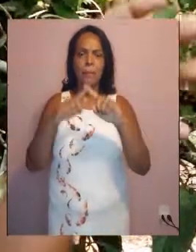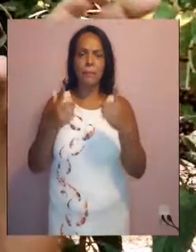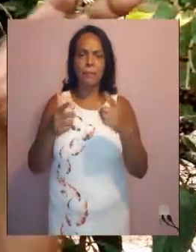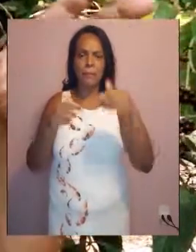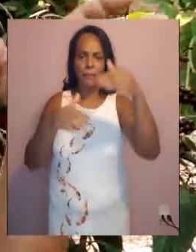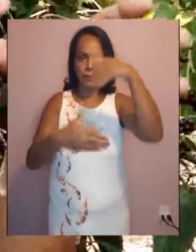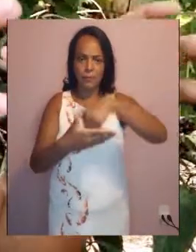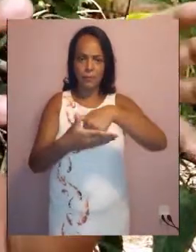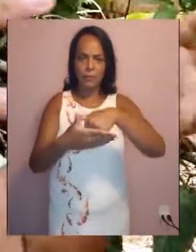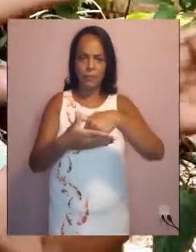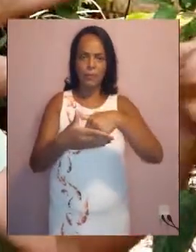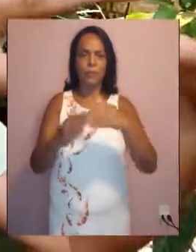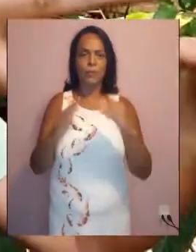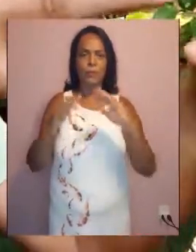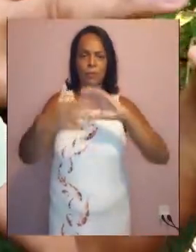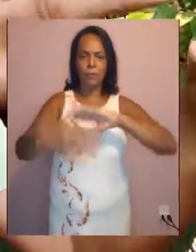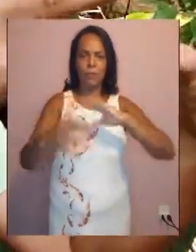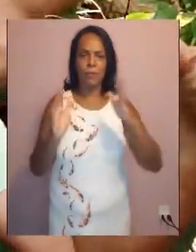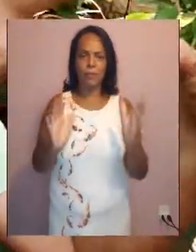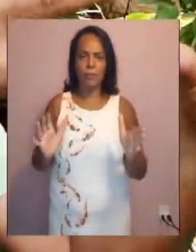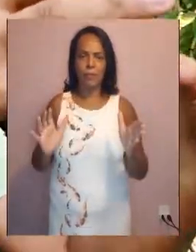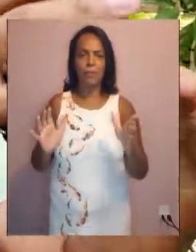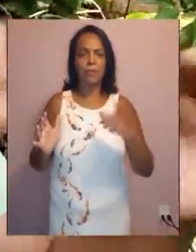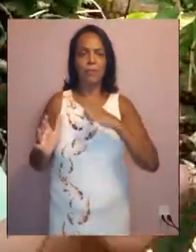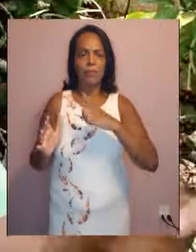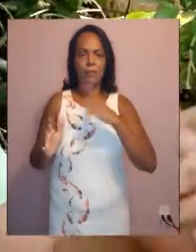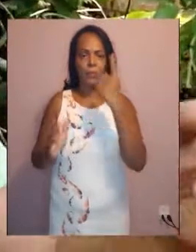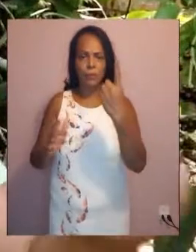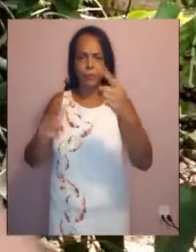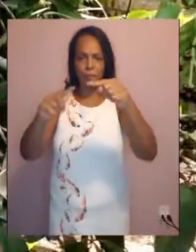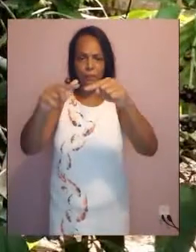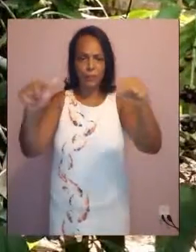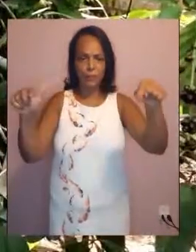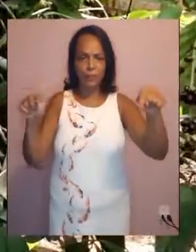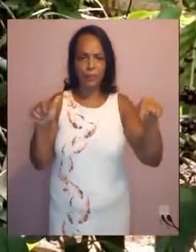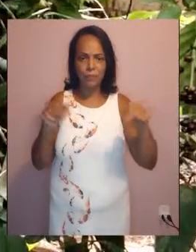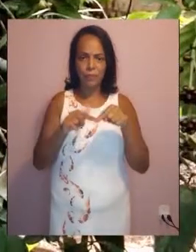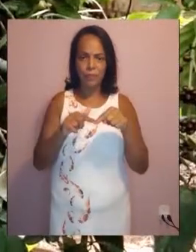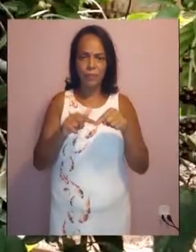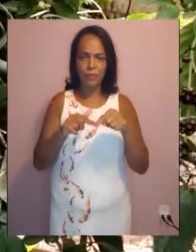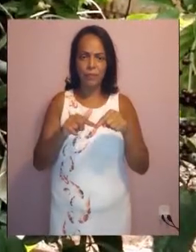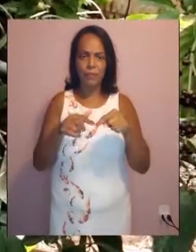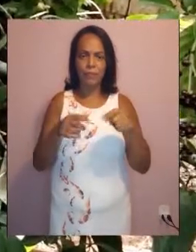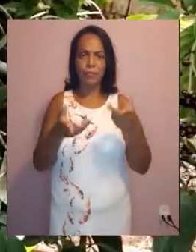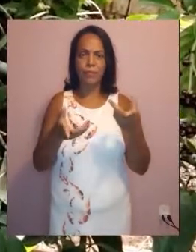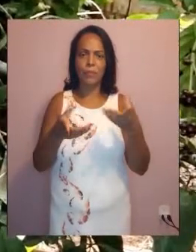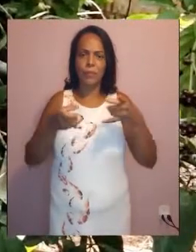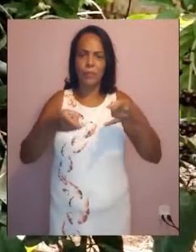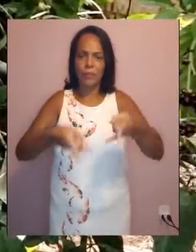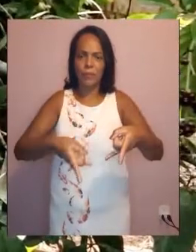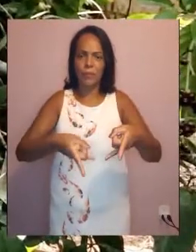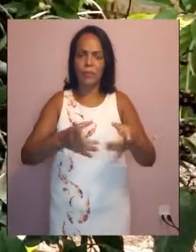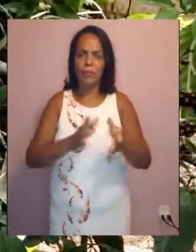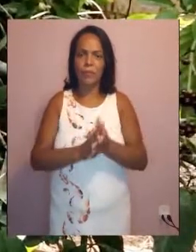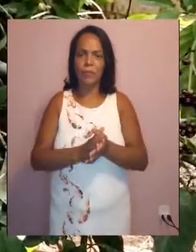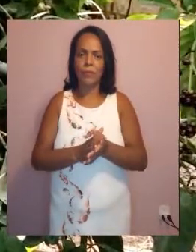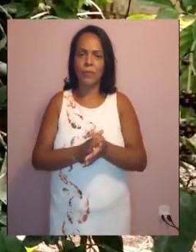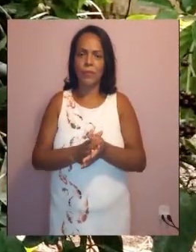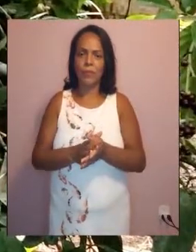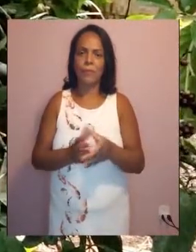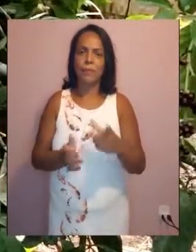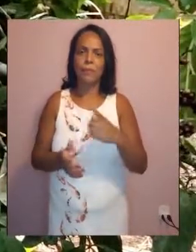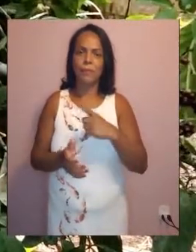quartinho, lá num cantinho fechado, que é onde o seringueiro com mais segurança pode